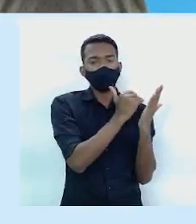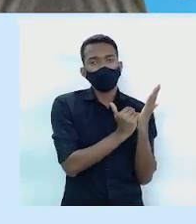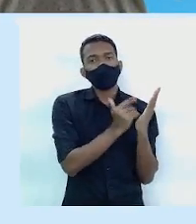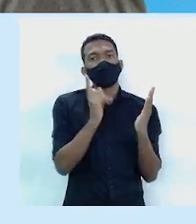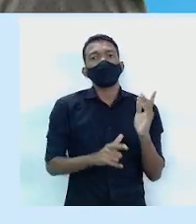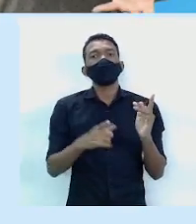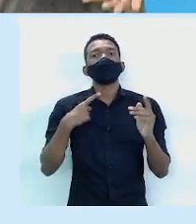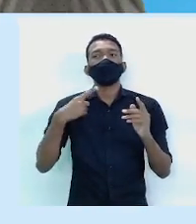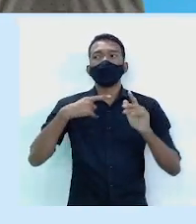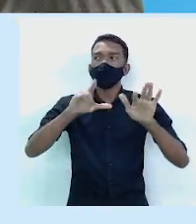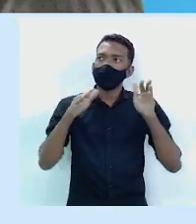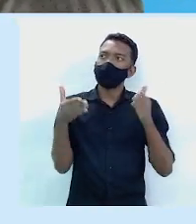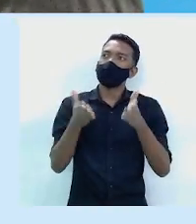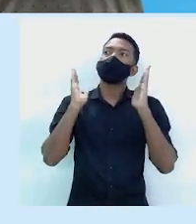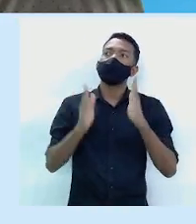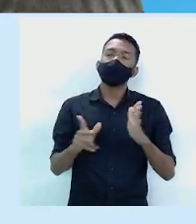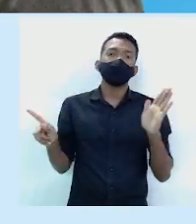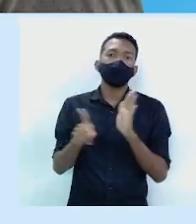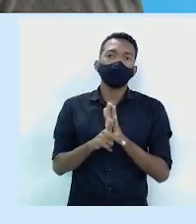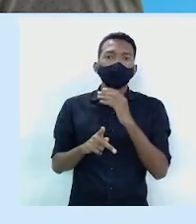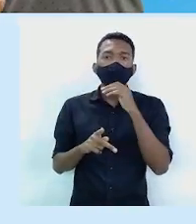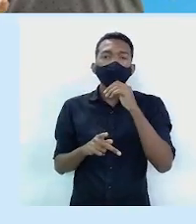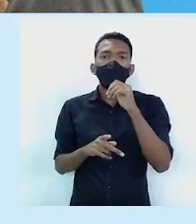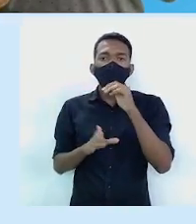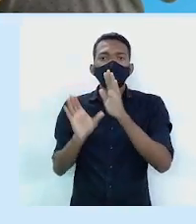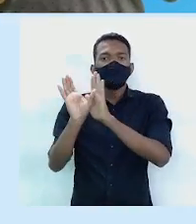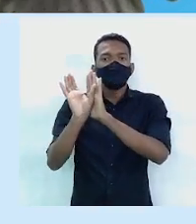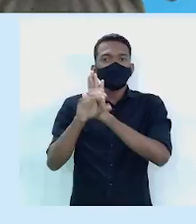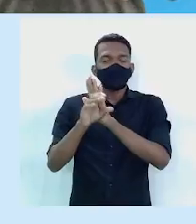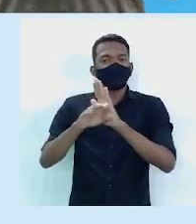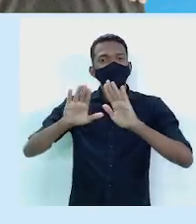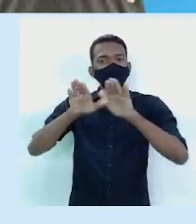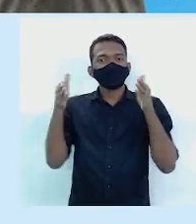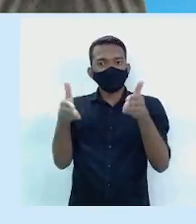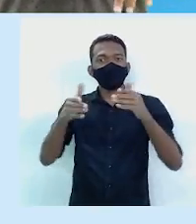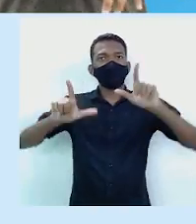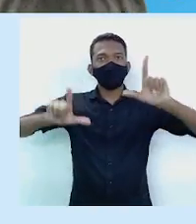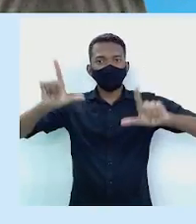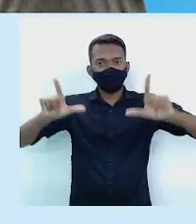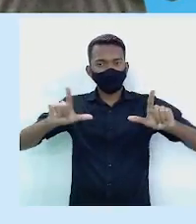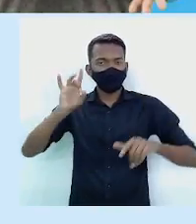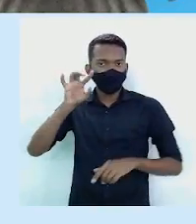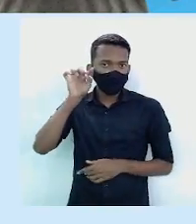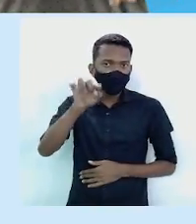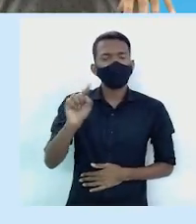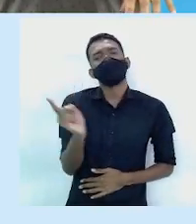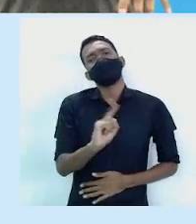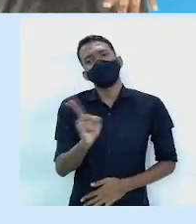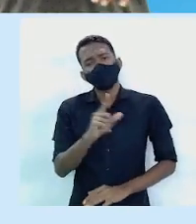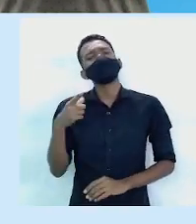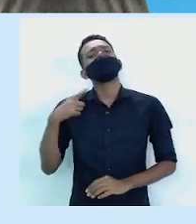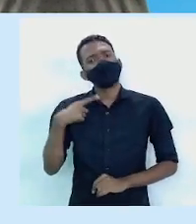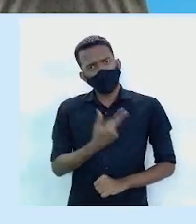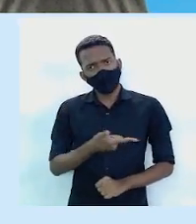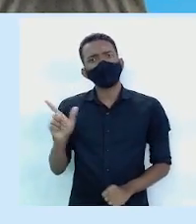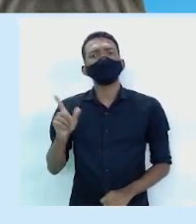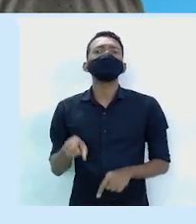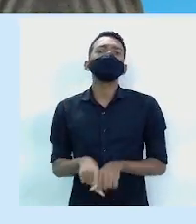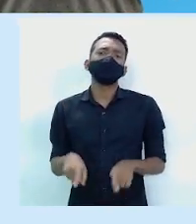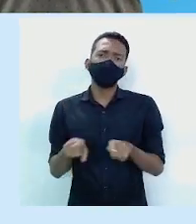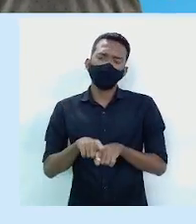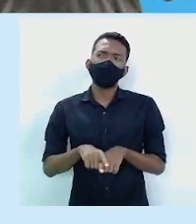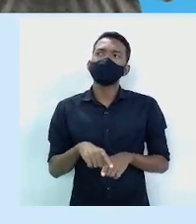roteiro direcionado para esse tipo de conteúdo. Não só conteúdo televisivo, conteúdo